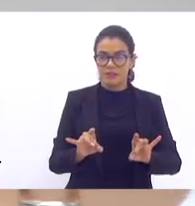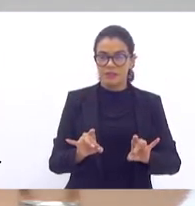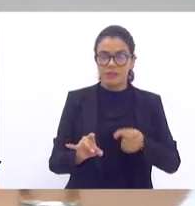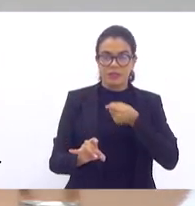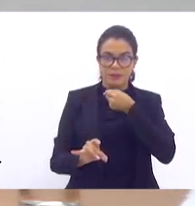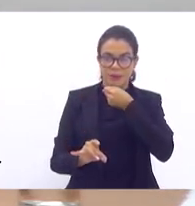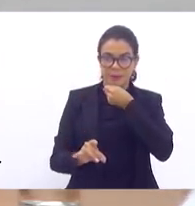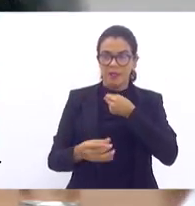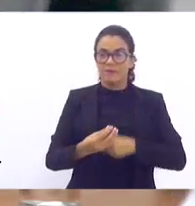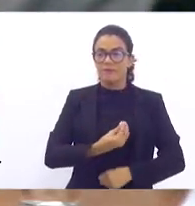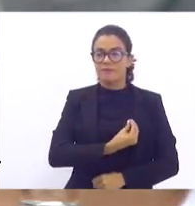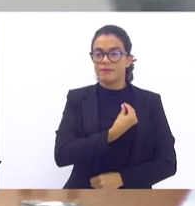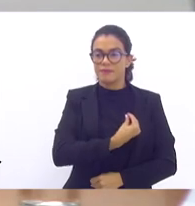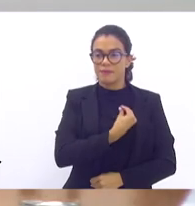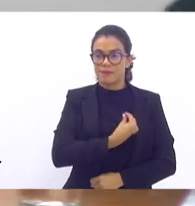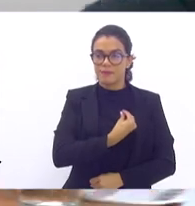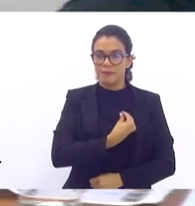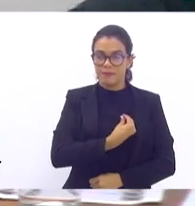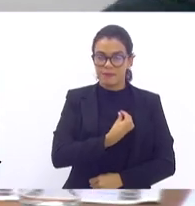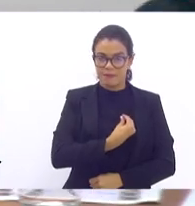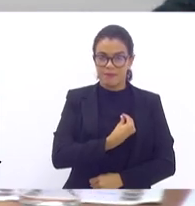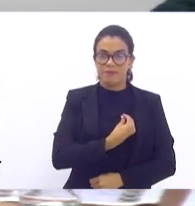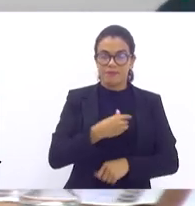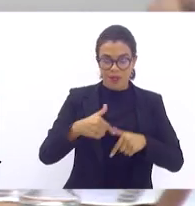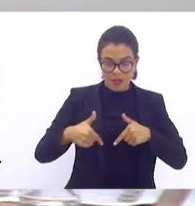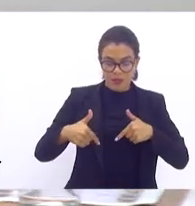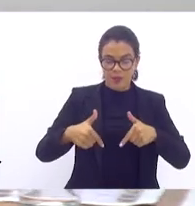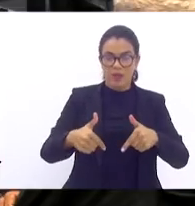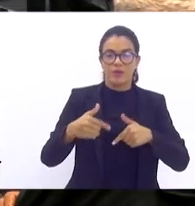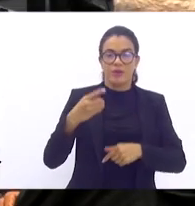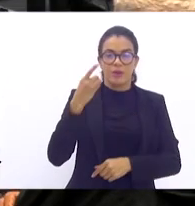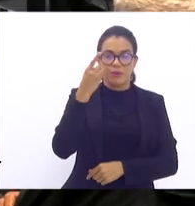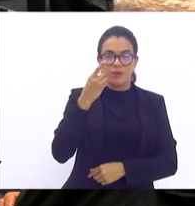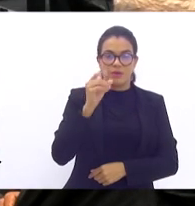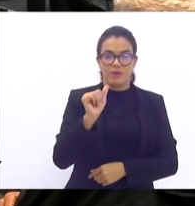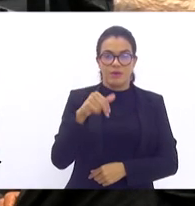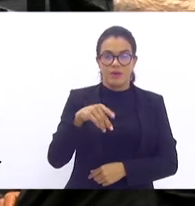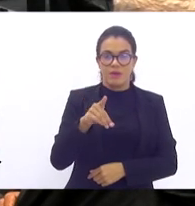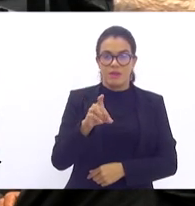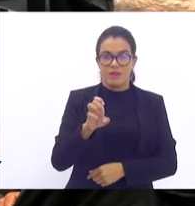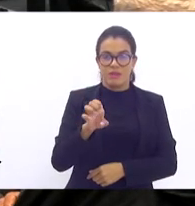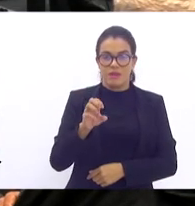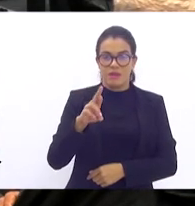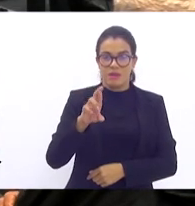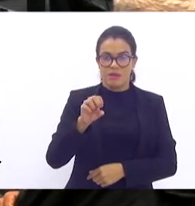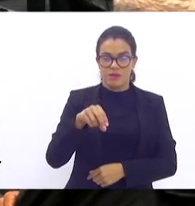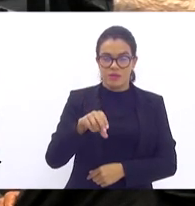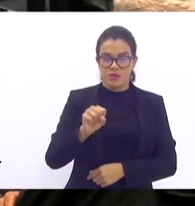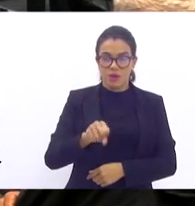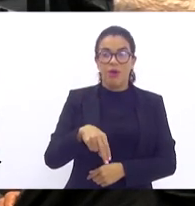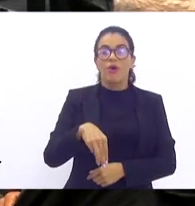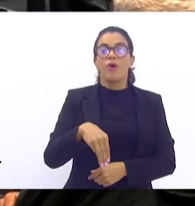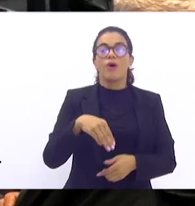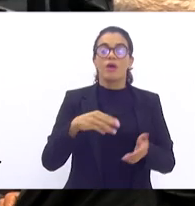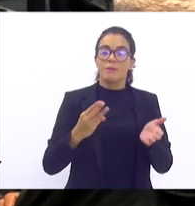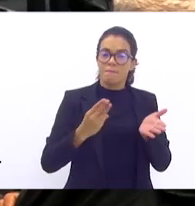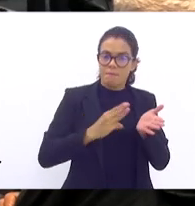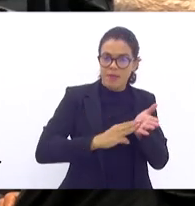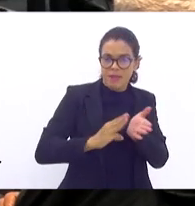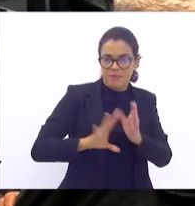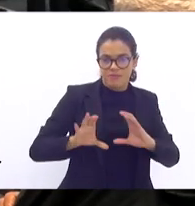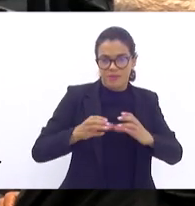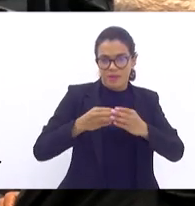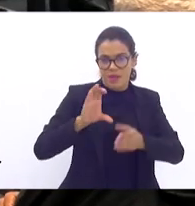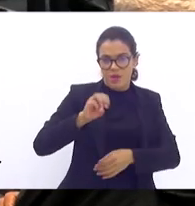tá aqui presente também nosso querido atuante Deputado Anderson Moraes membro também da comissão de orçamento né Muito obrigado